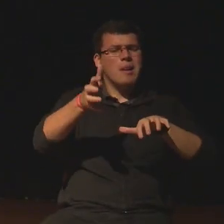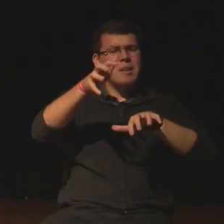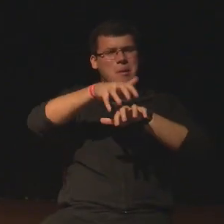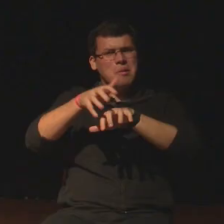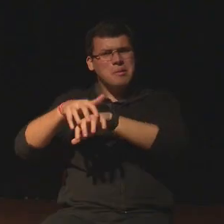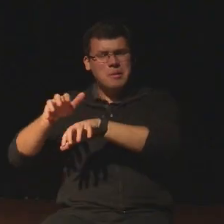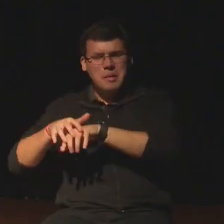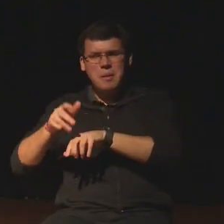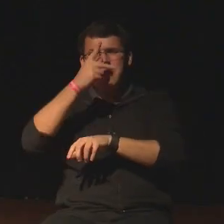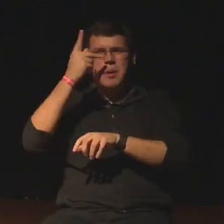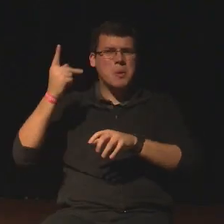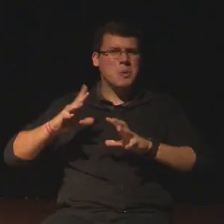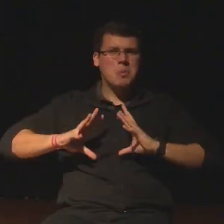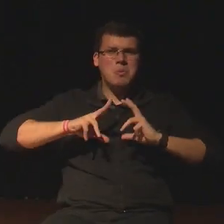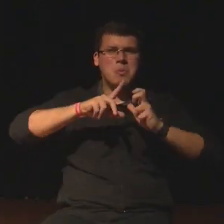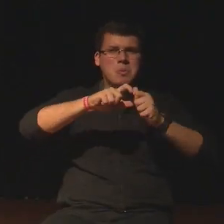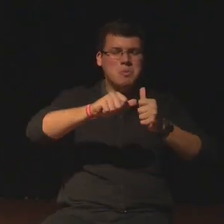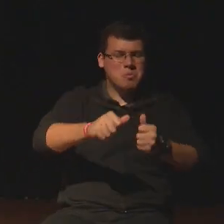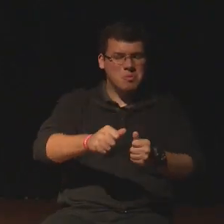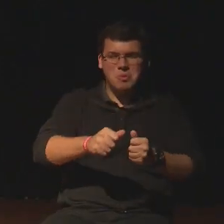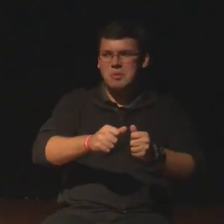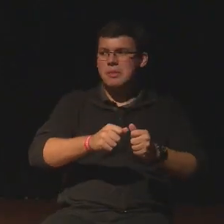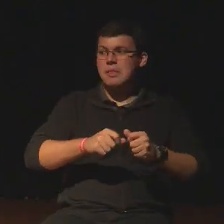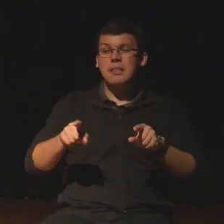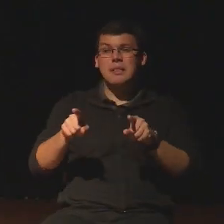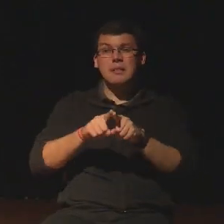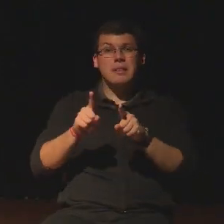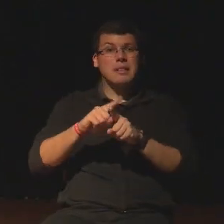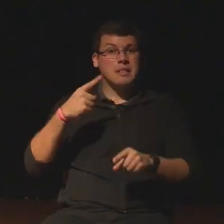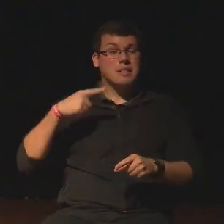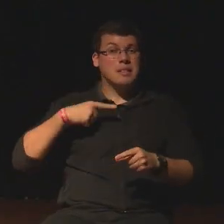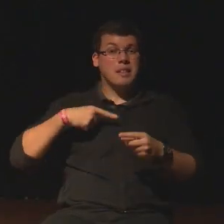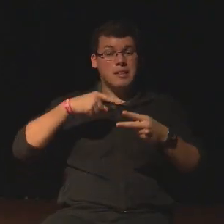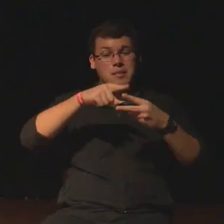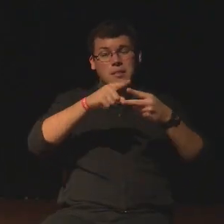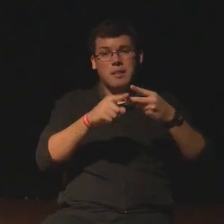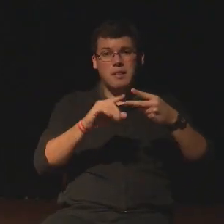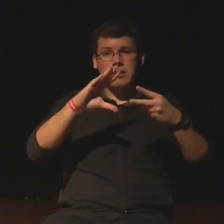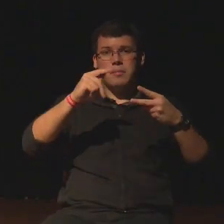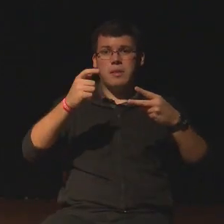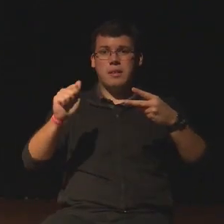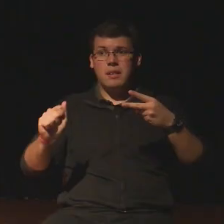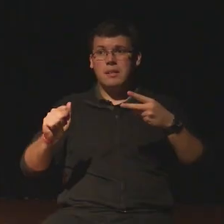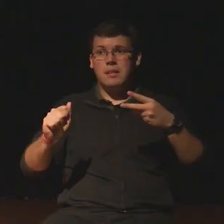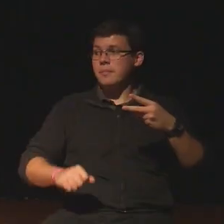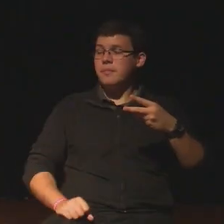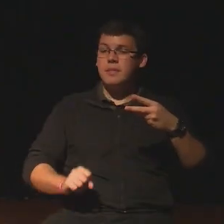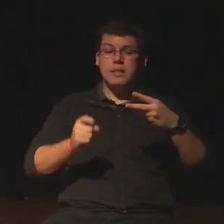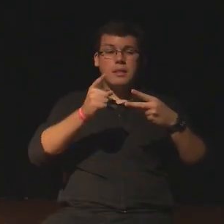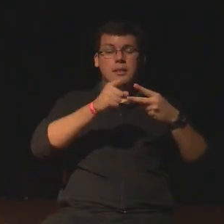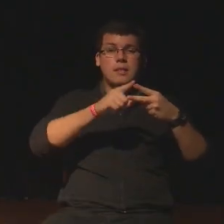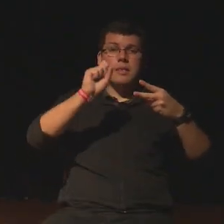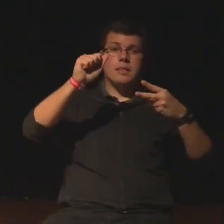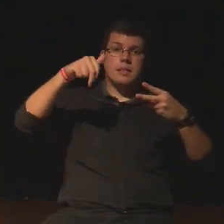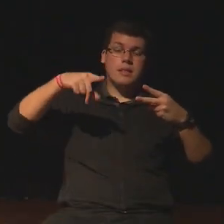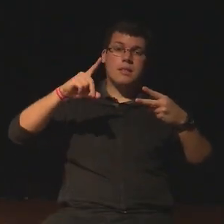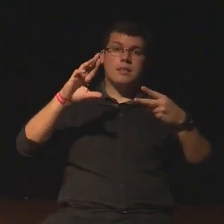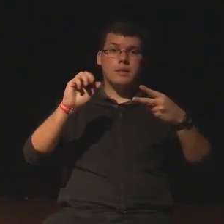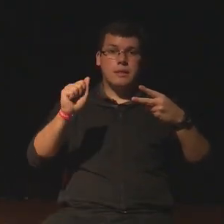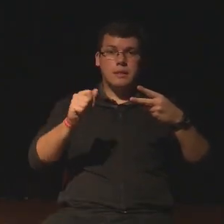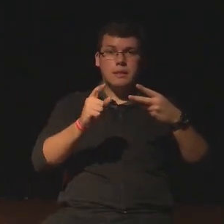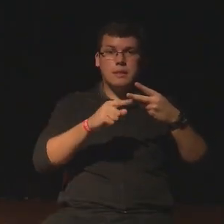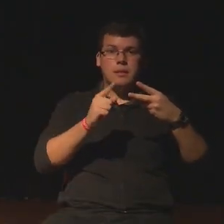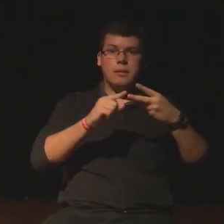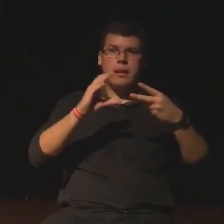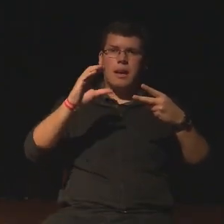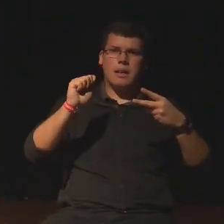as pessoas. Estamos aqui com duas representantes da CPA, a senhora Sandra Ramalhoso, e a coordenadora de CADU e também representante da